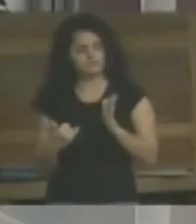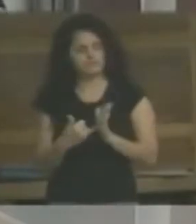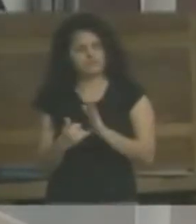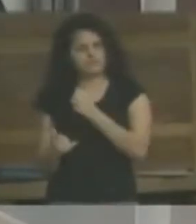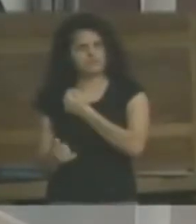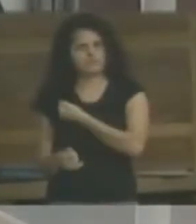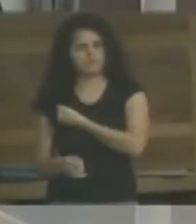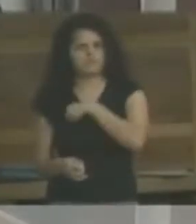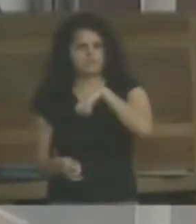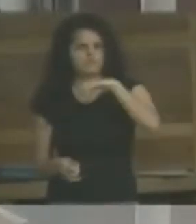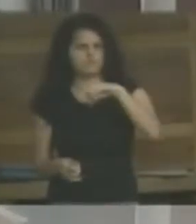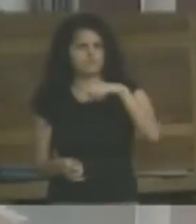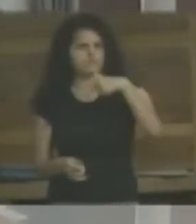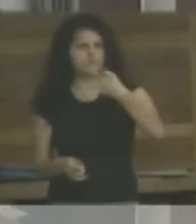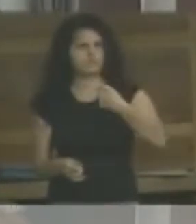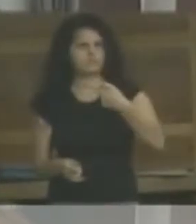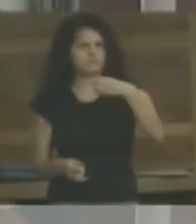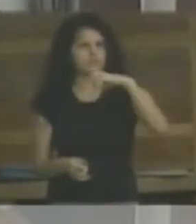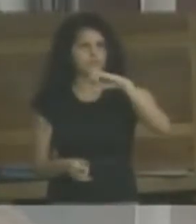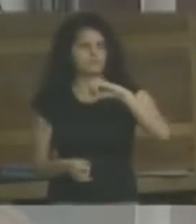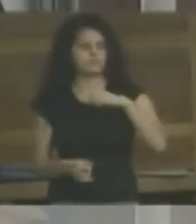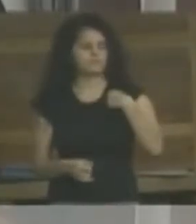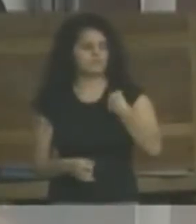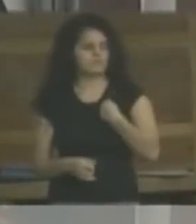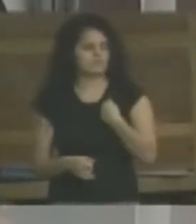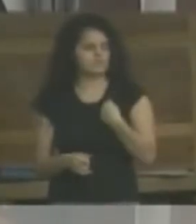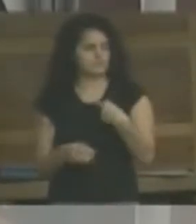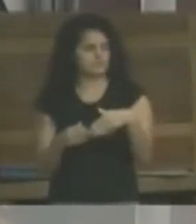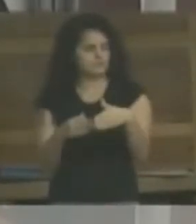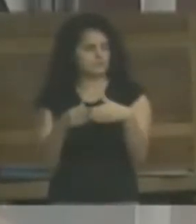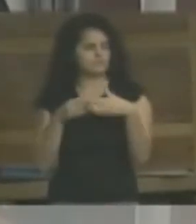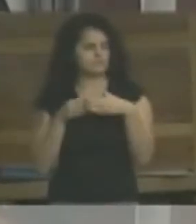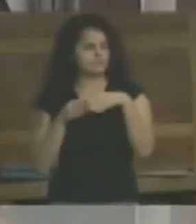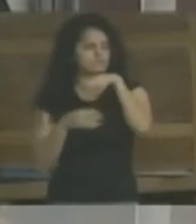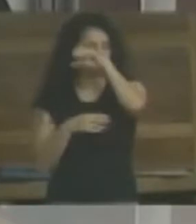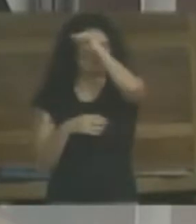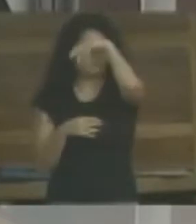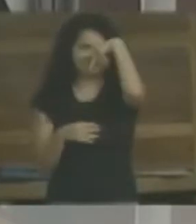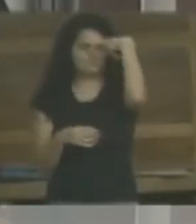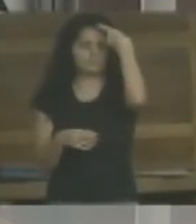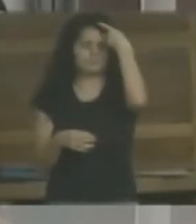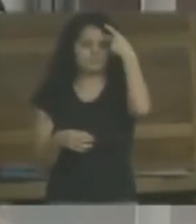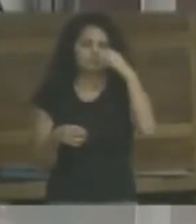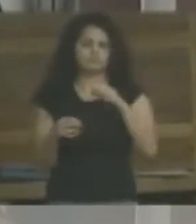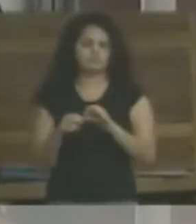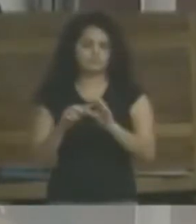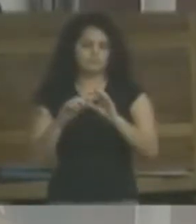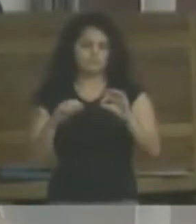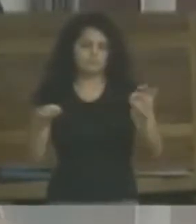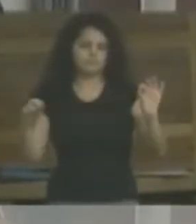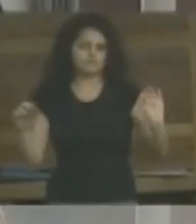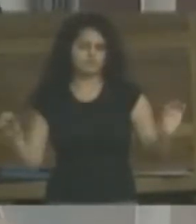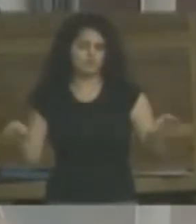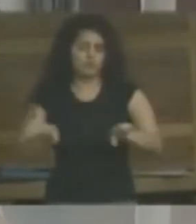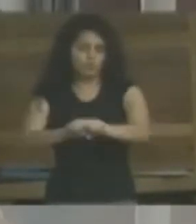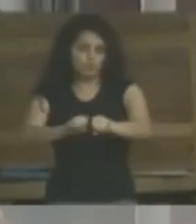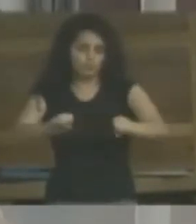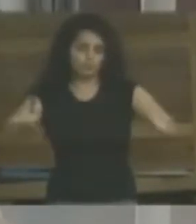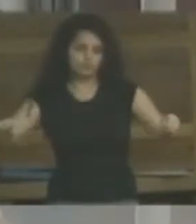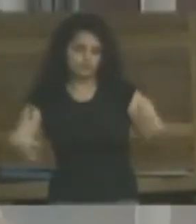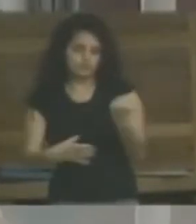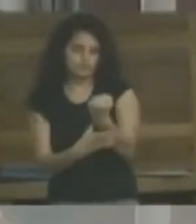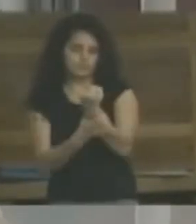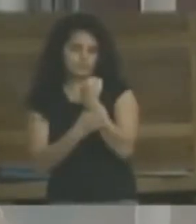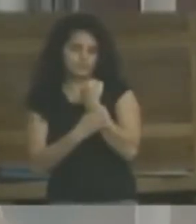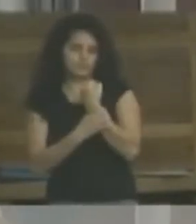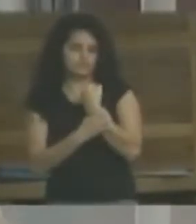número 979, eu solicito ao prefeito municipal a extensão do guarda-corpo da entrada do condomínio cidadão